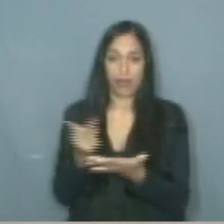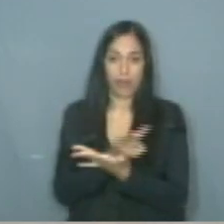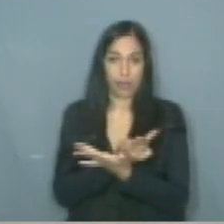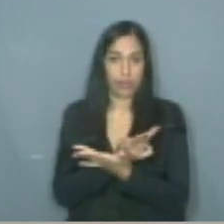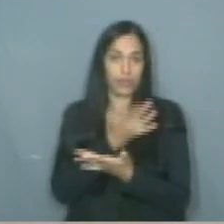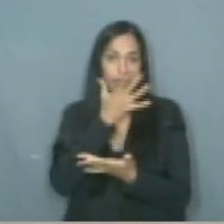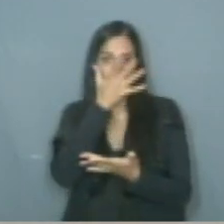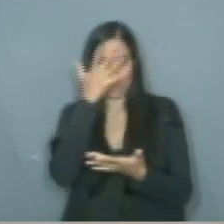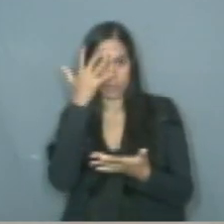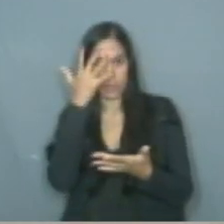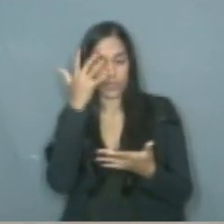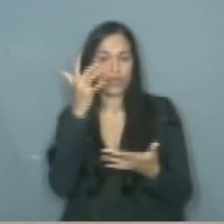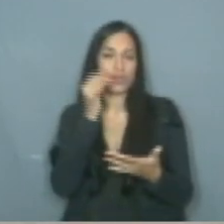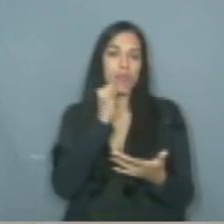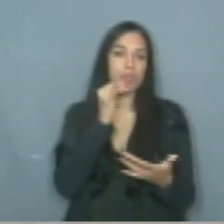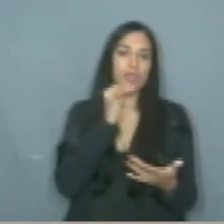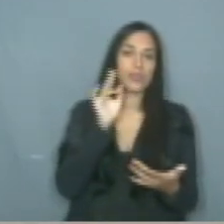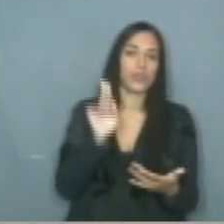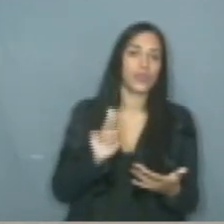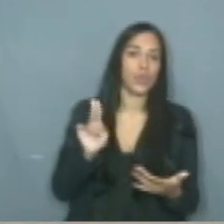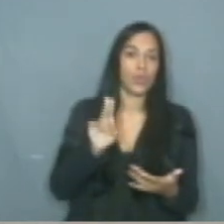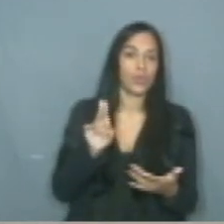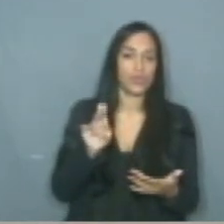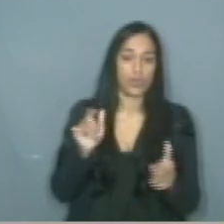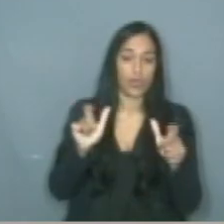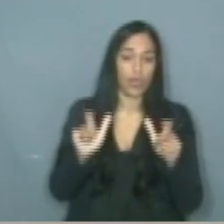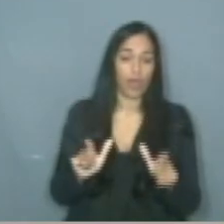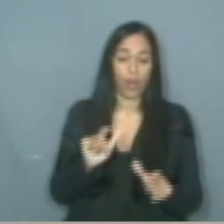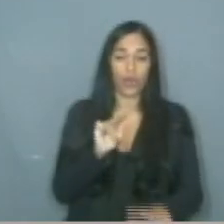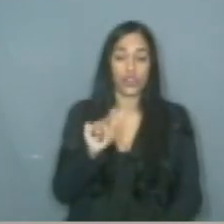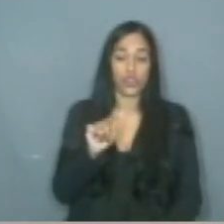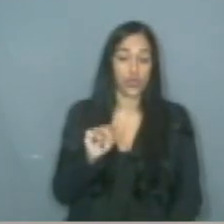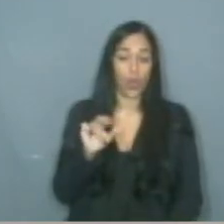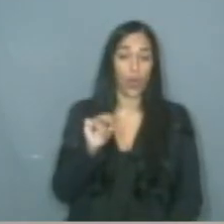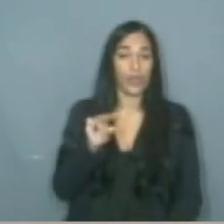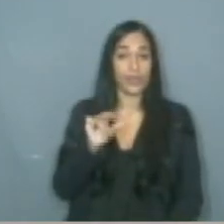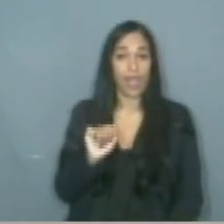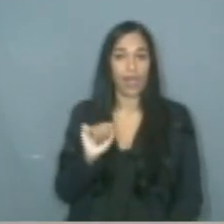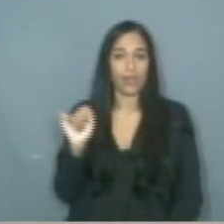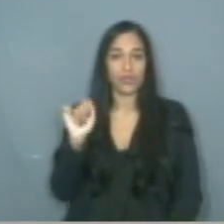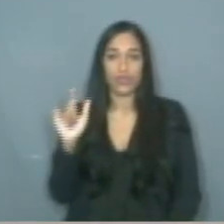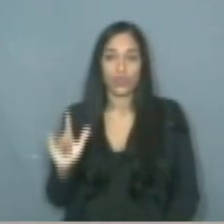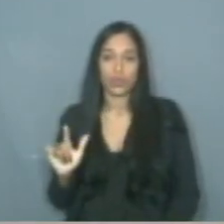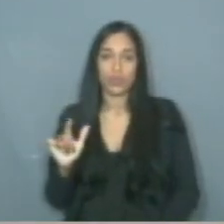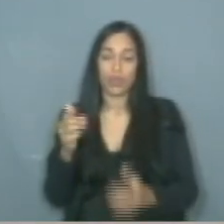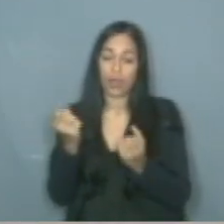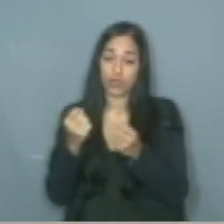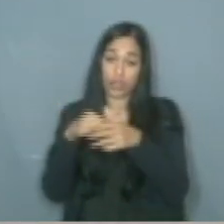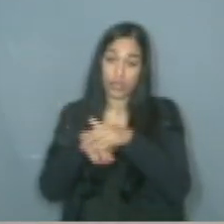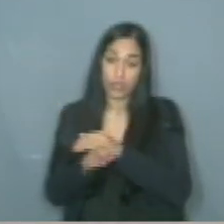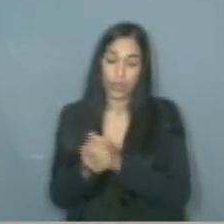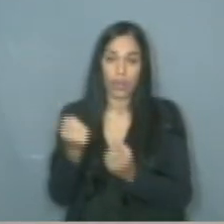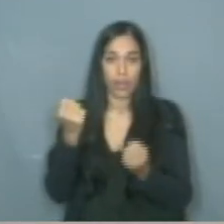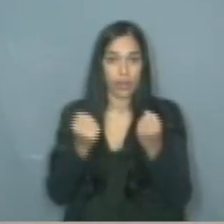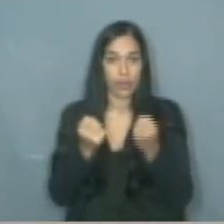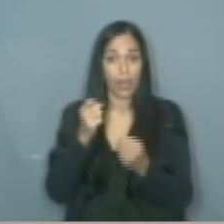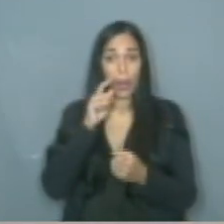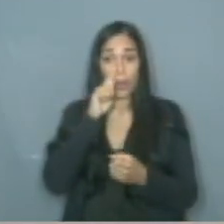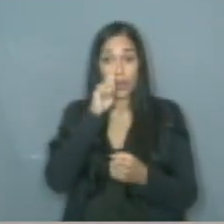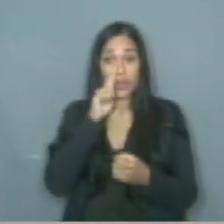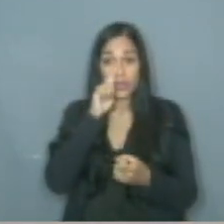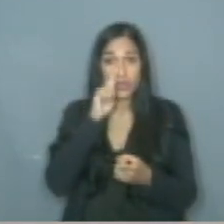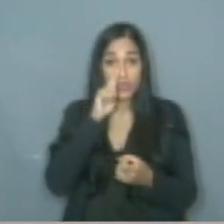também pessoas que fazem uso do Zona Azul, ao estacionarem seus veículos, eles correm um grande